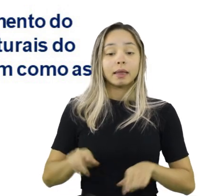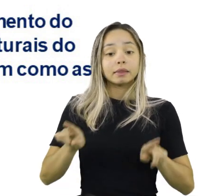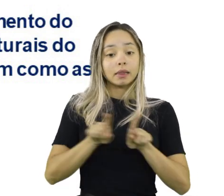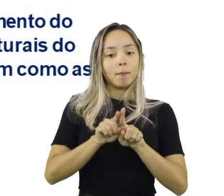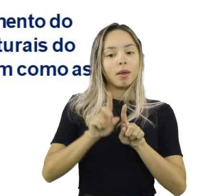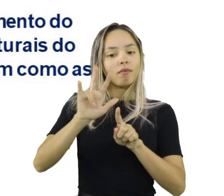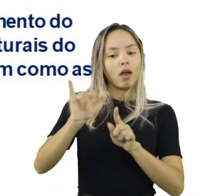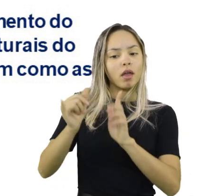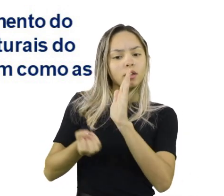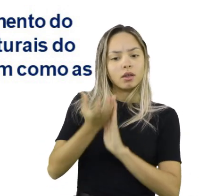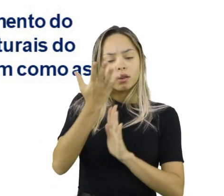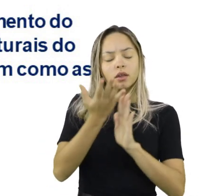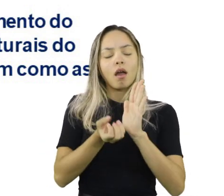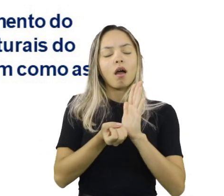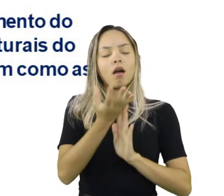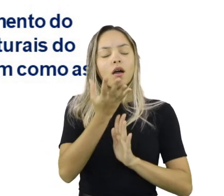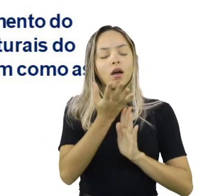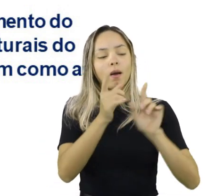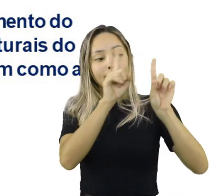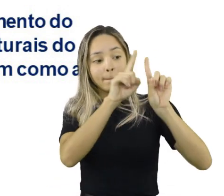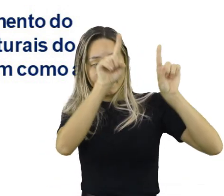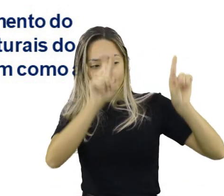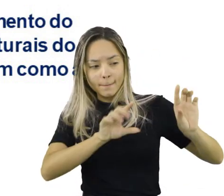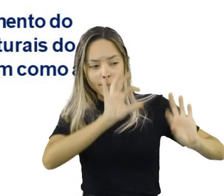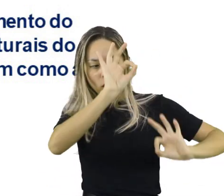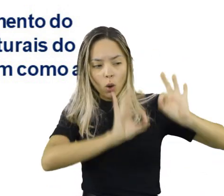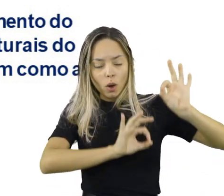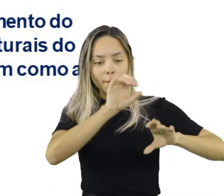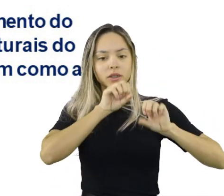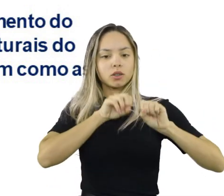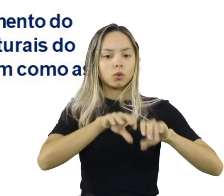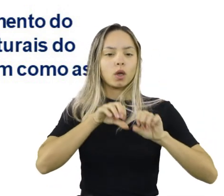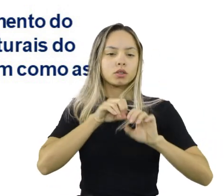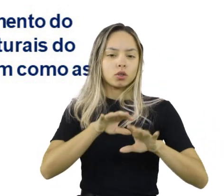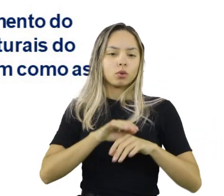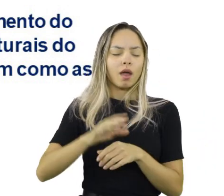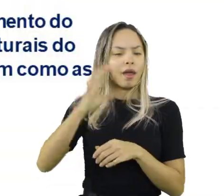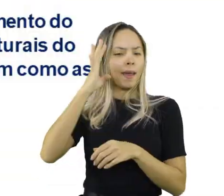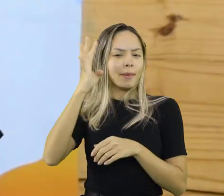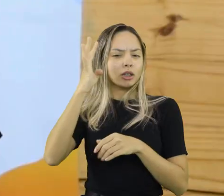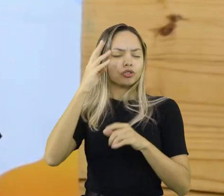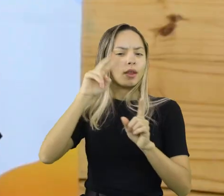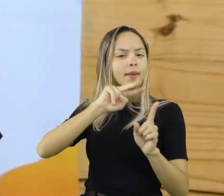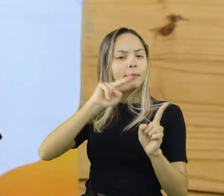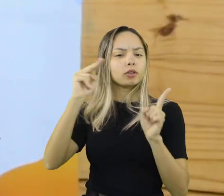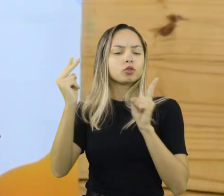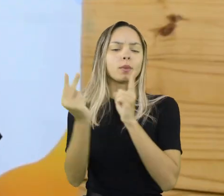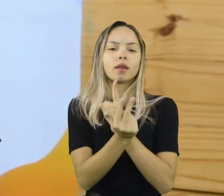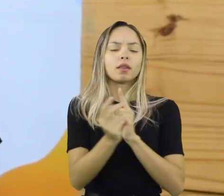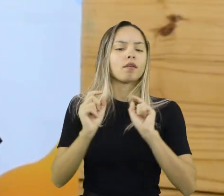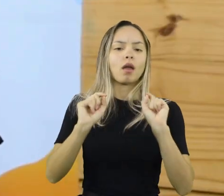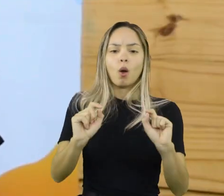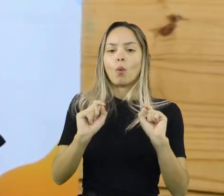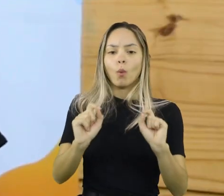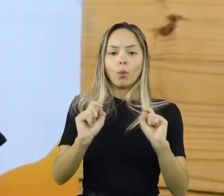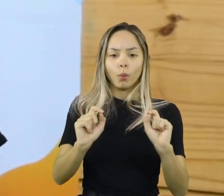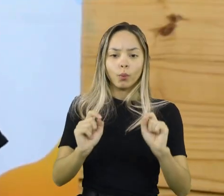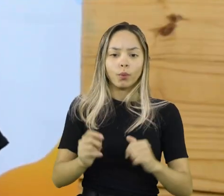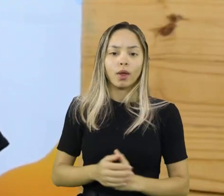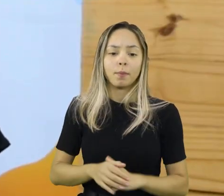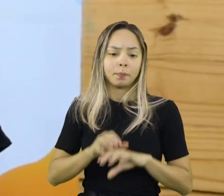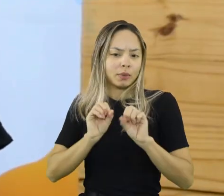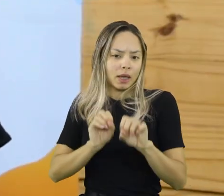programas educacionais, né? O que seriam esses programas? Vamos imaginar ali na perspectiva dos anos iniciais do